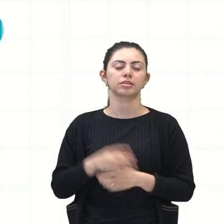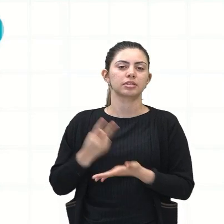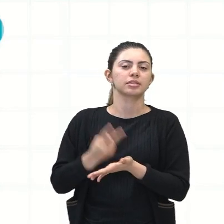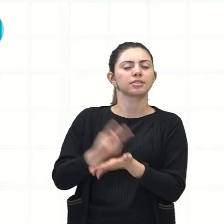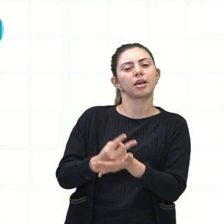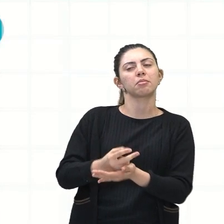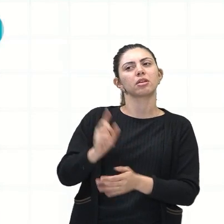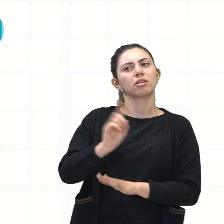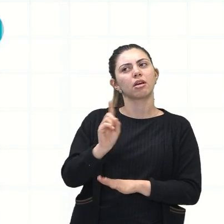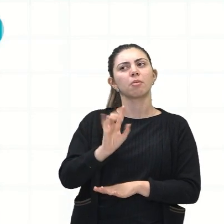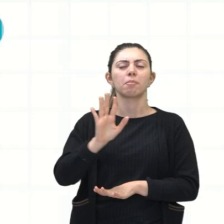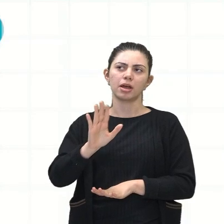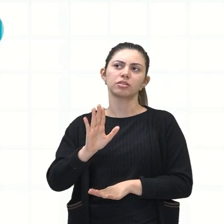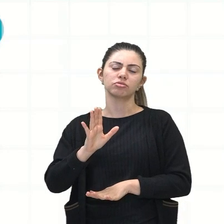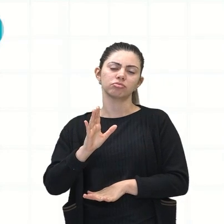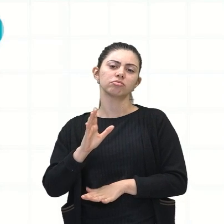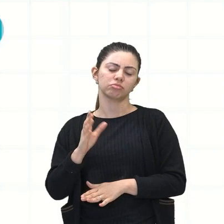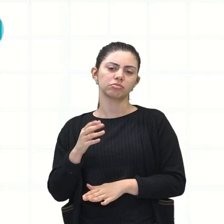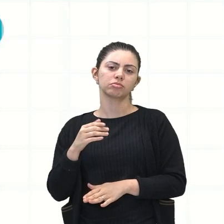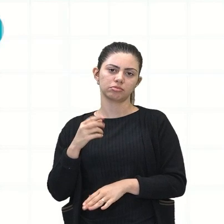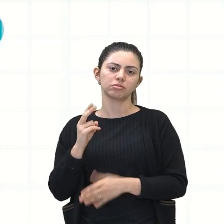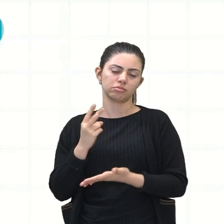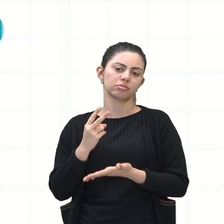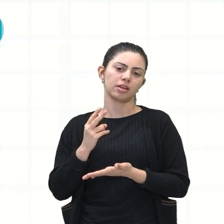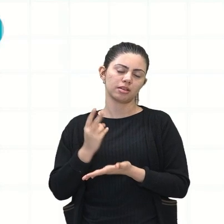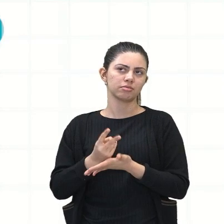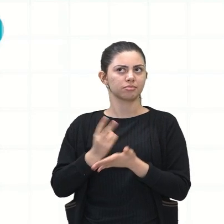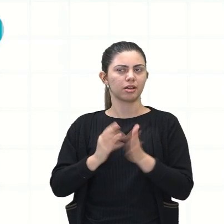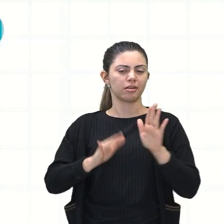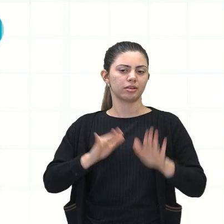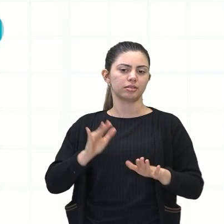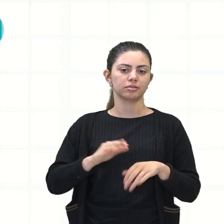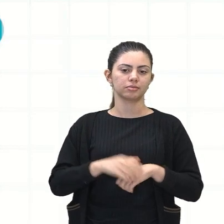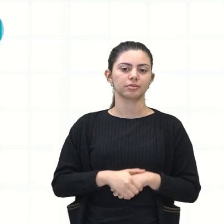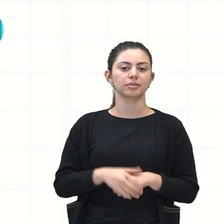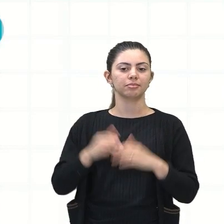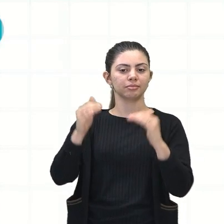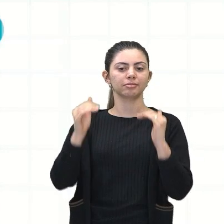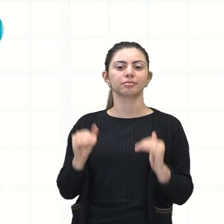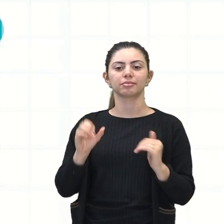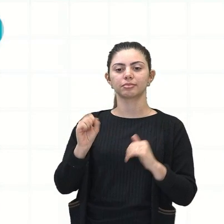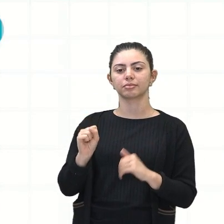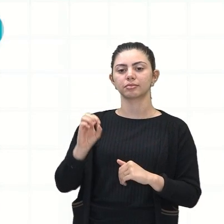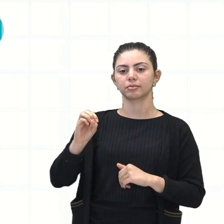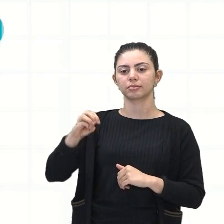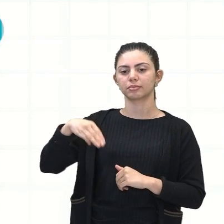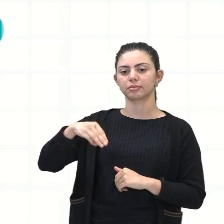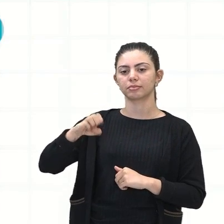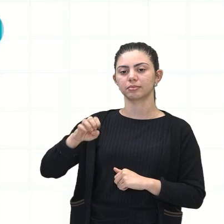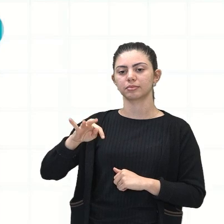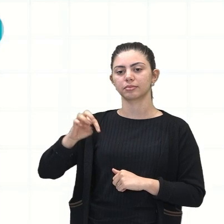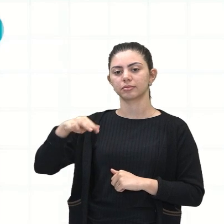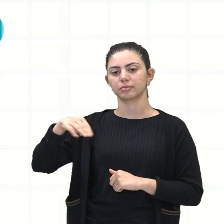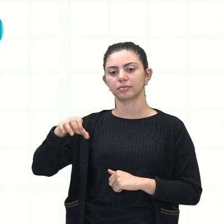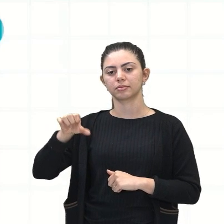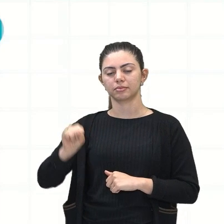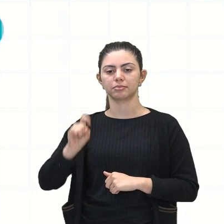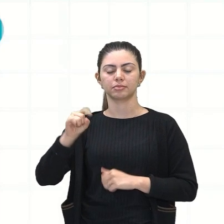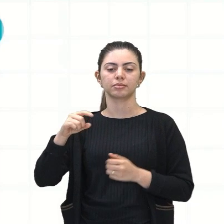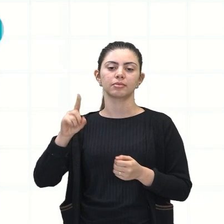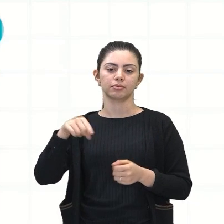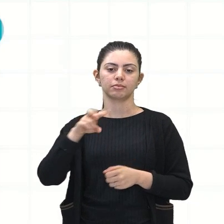mas é geralmente e ainda é mais do que o sometimes. Sometimes, 50%